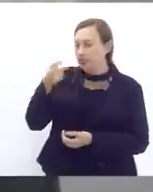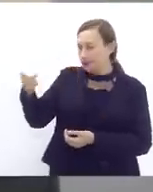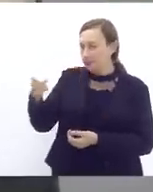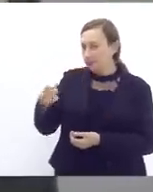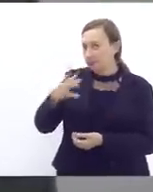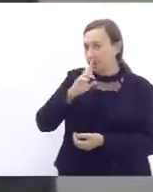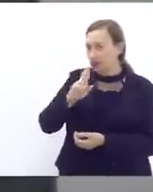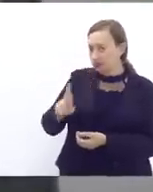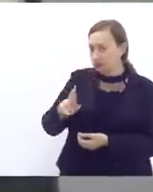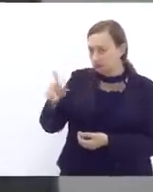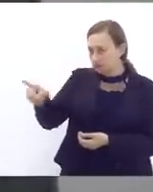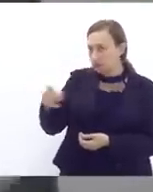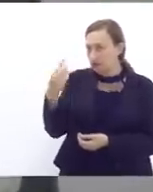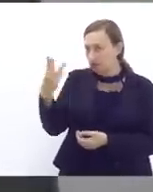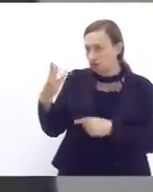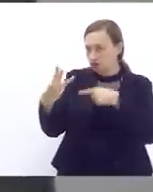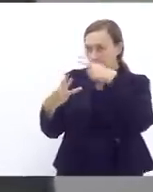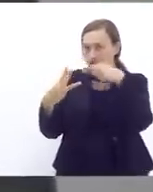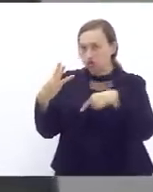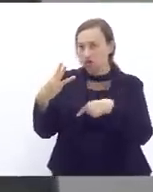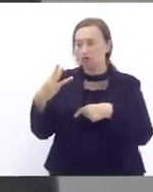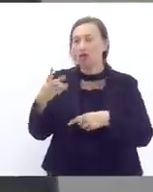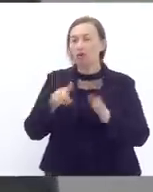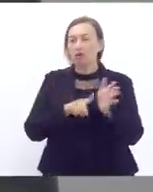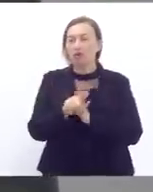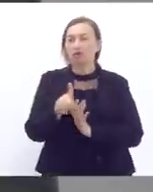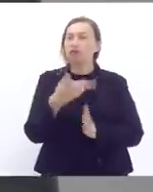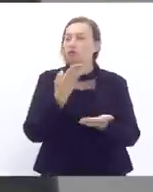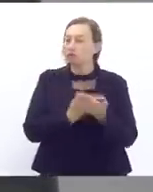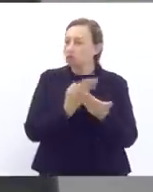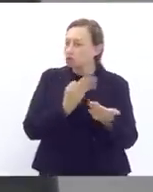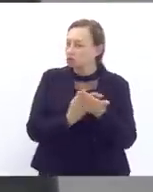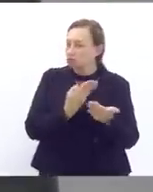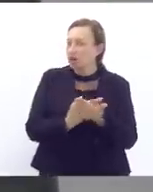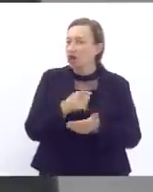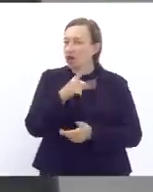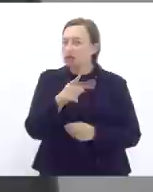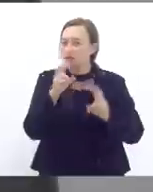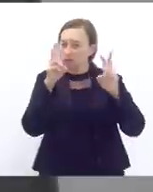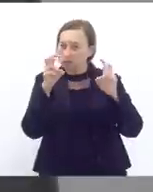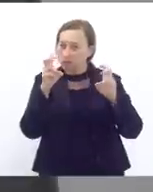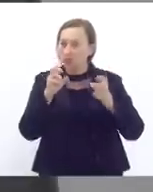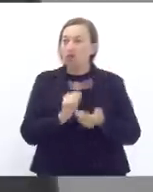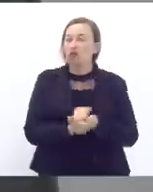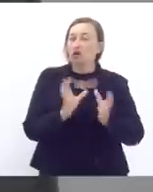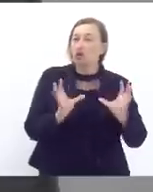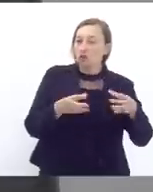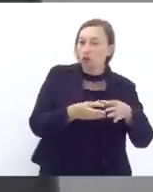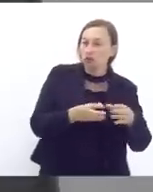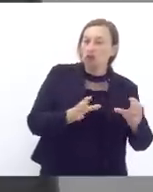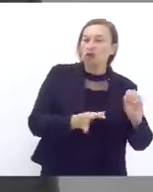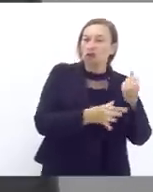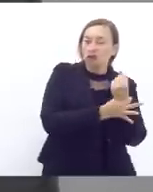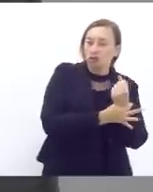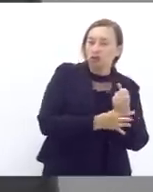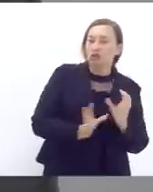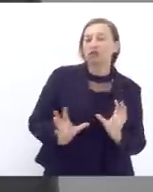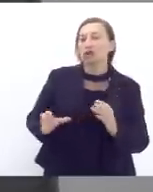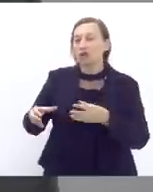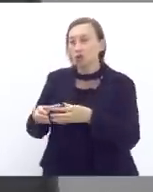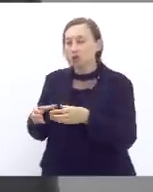responder as três perguntas e vamos estudar essa hipótese tanto na comissão de segurança na comissão de